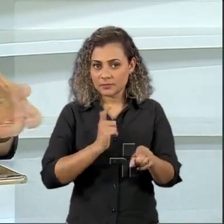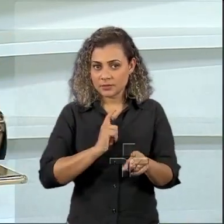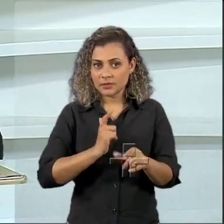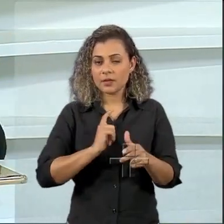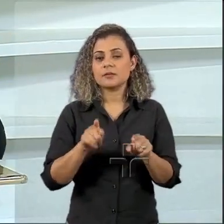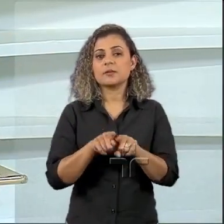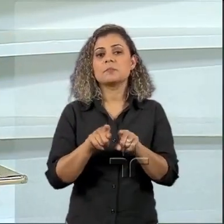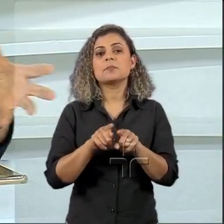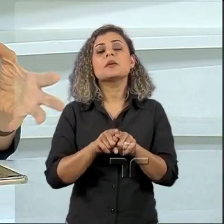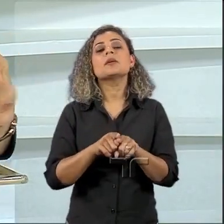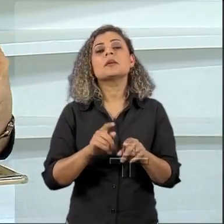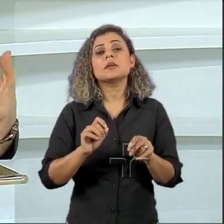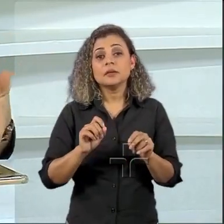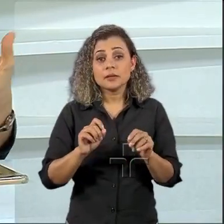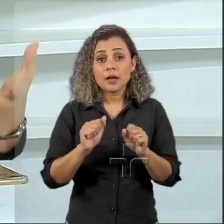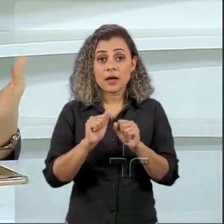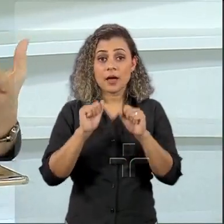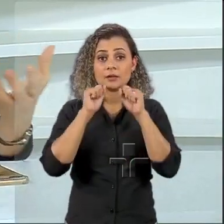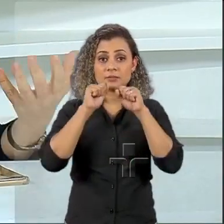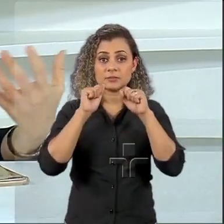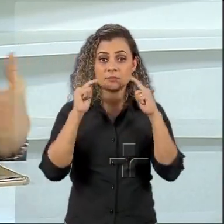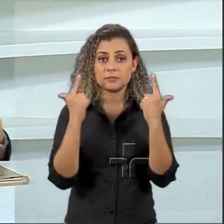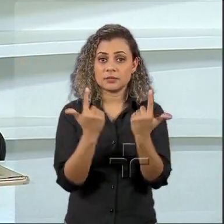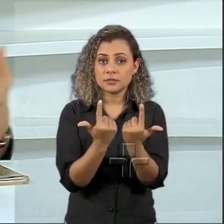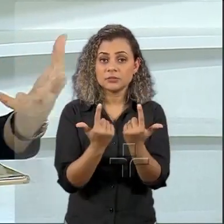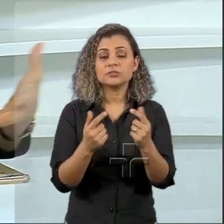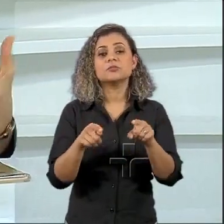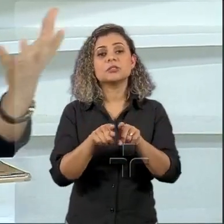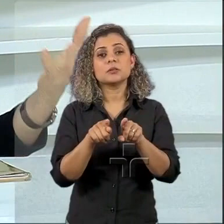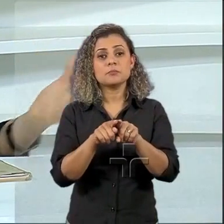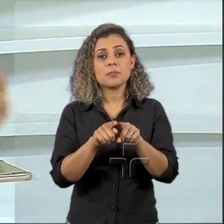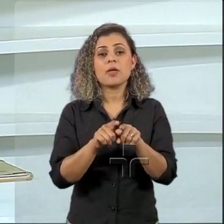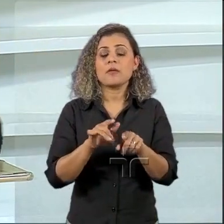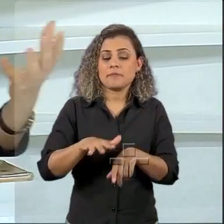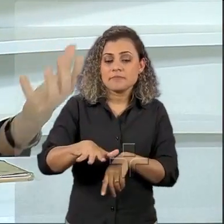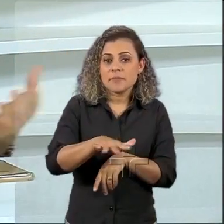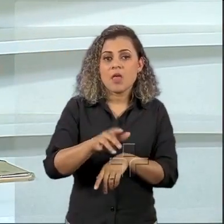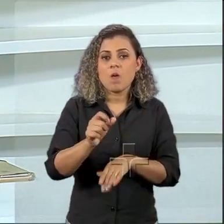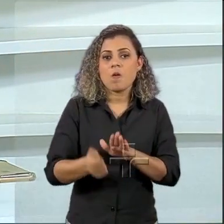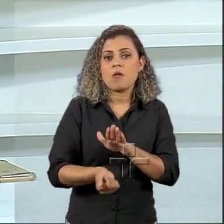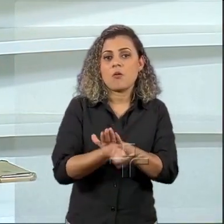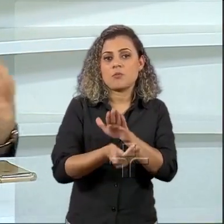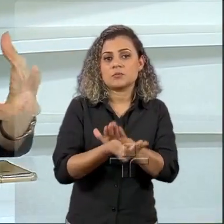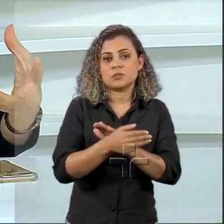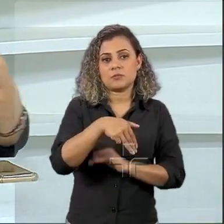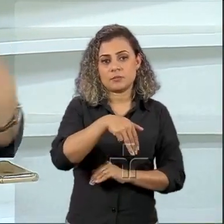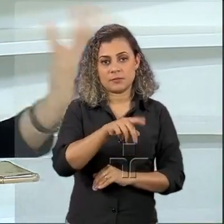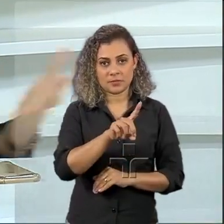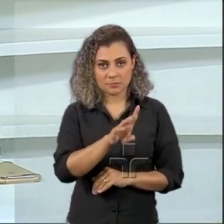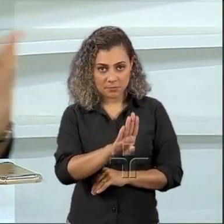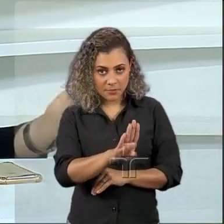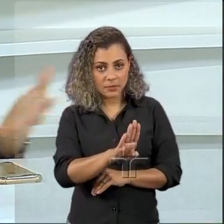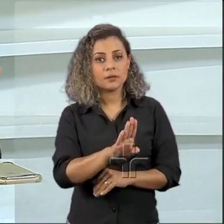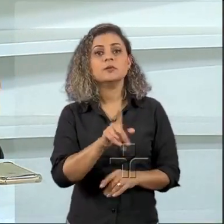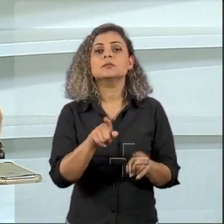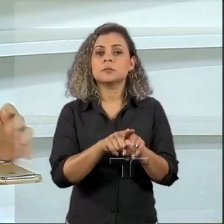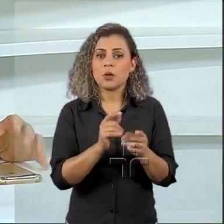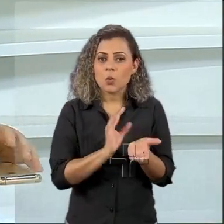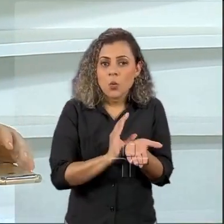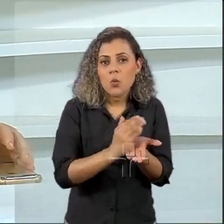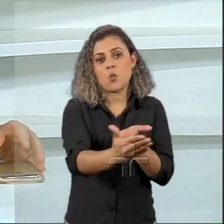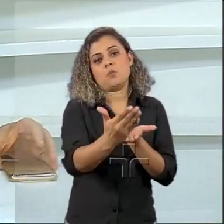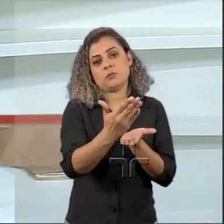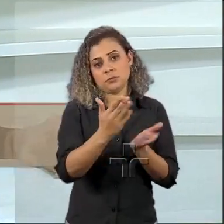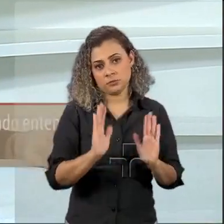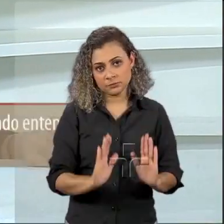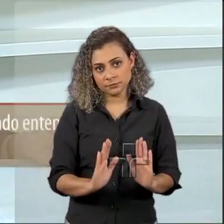que é o MDB talvez o berço da corrupção do MDB fluminense, e ele teria vínculos.